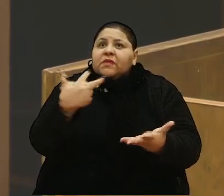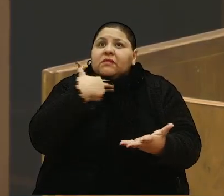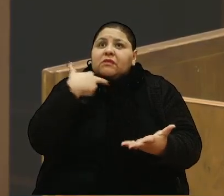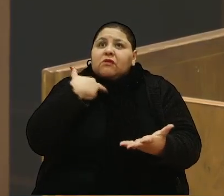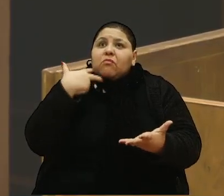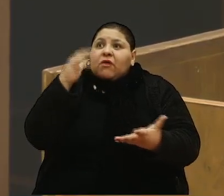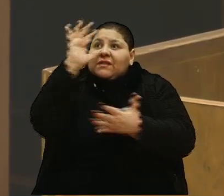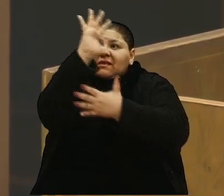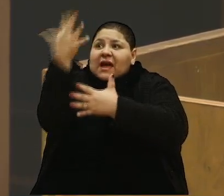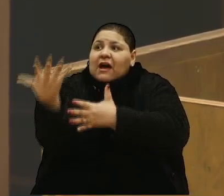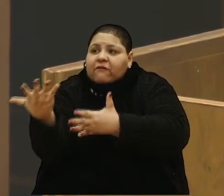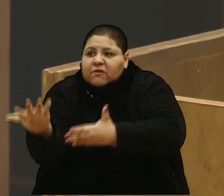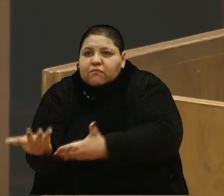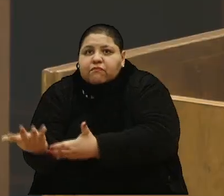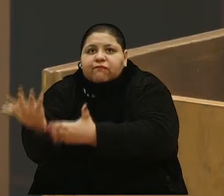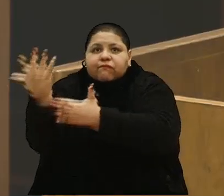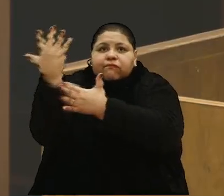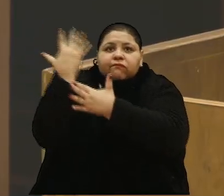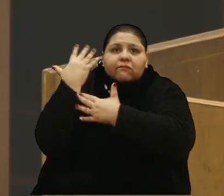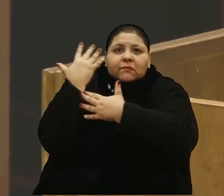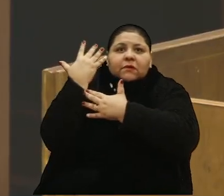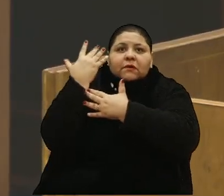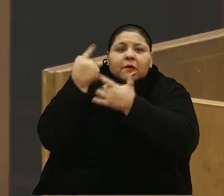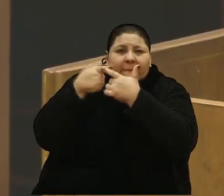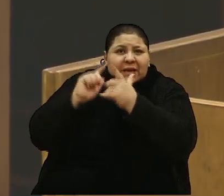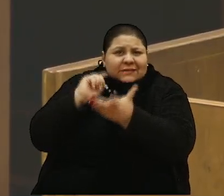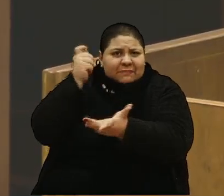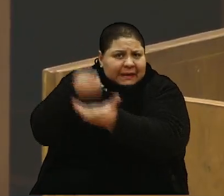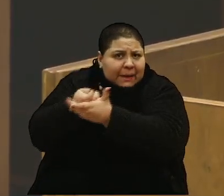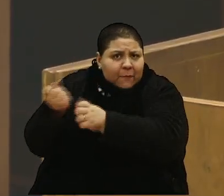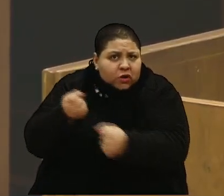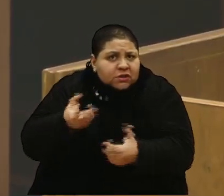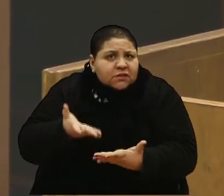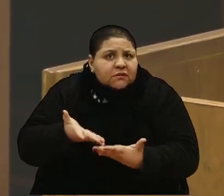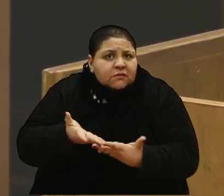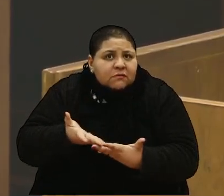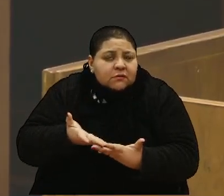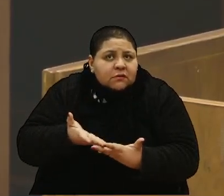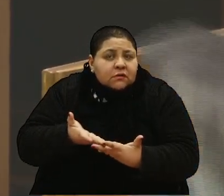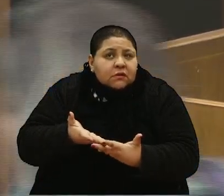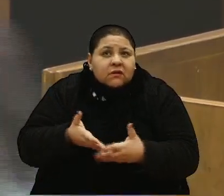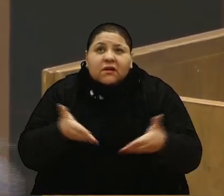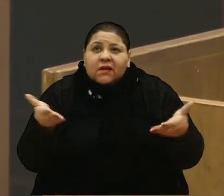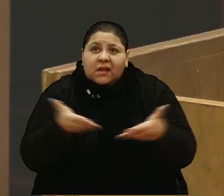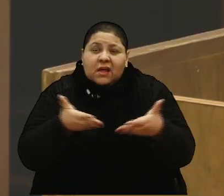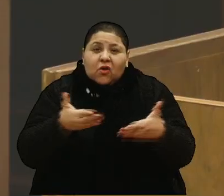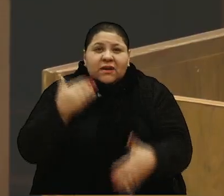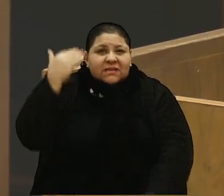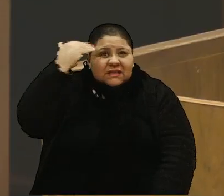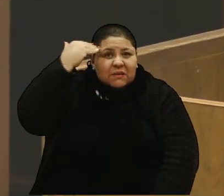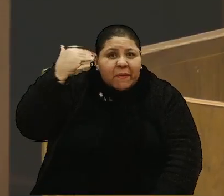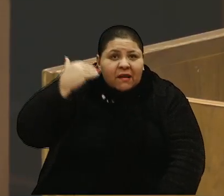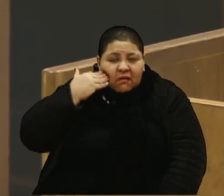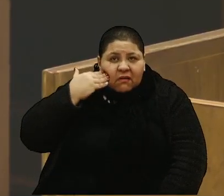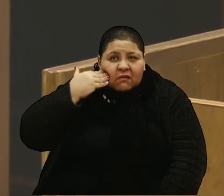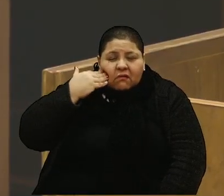derrubou. Mas pagar ele pode. E nesse caso de Santa Maria,